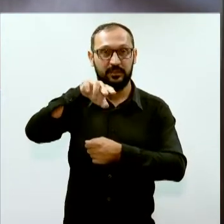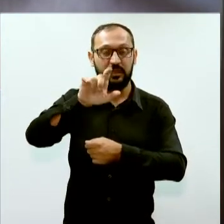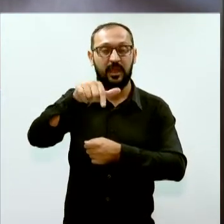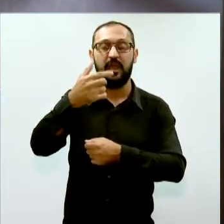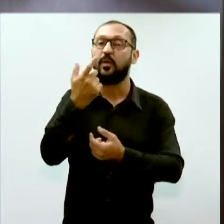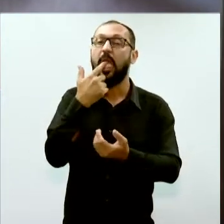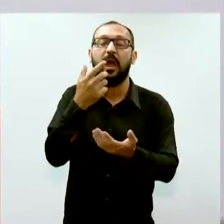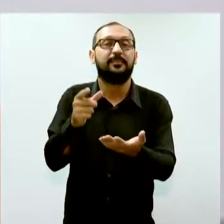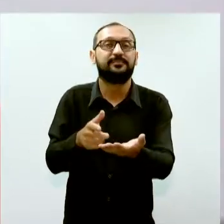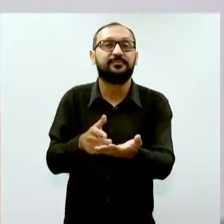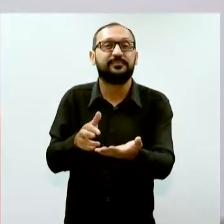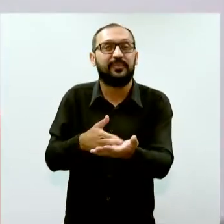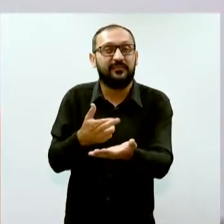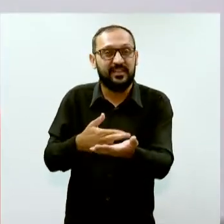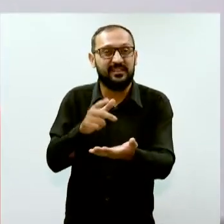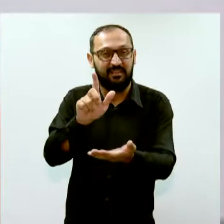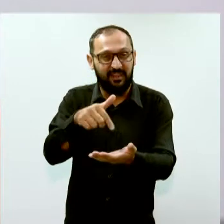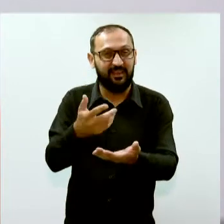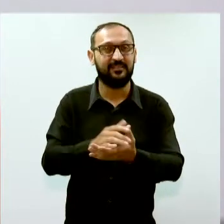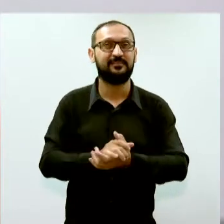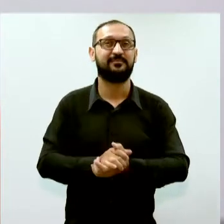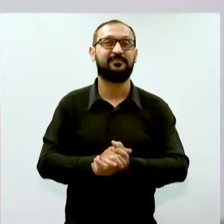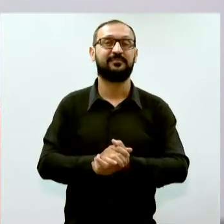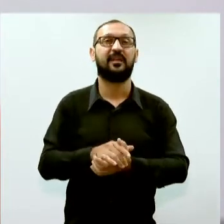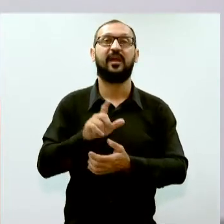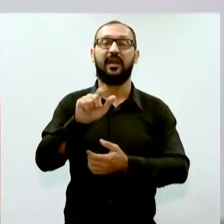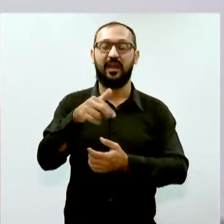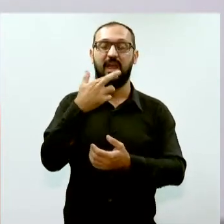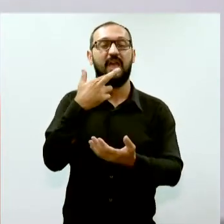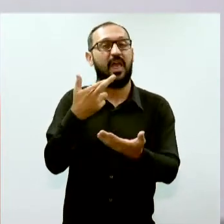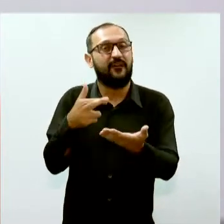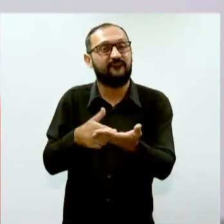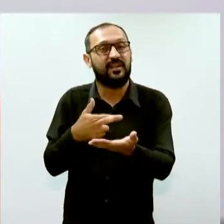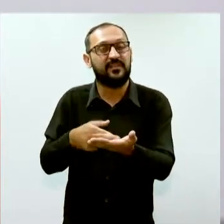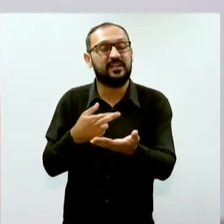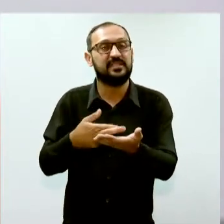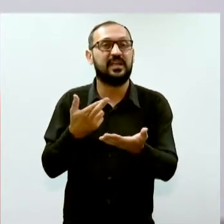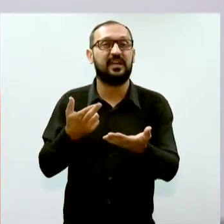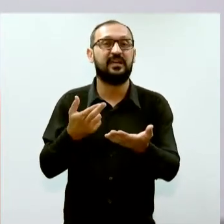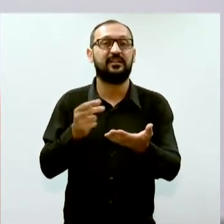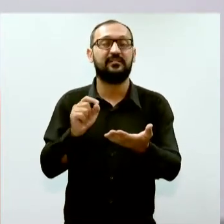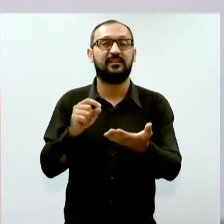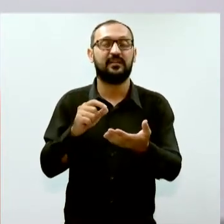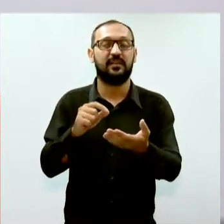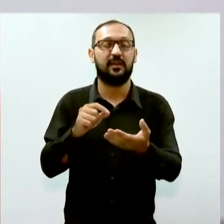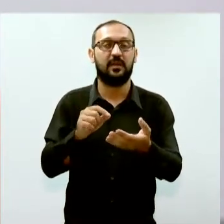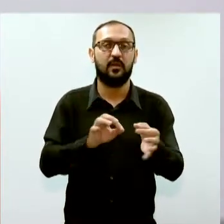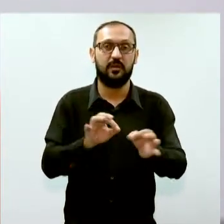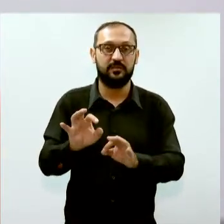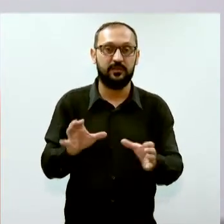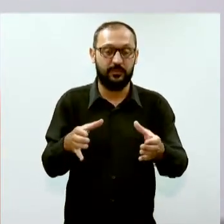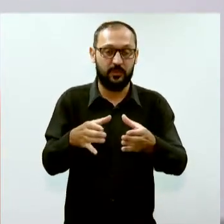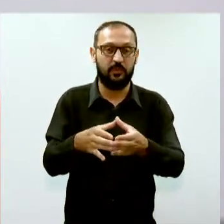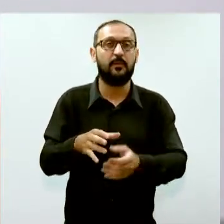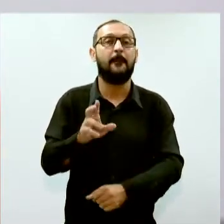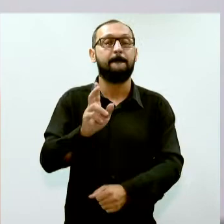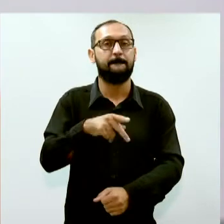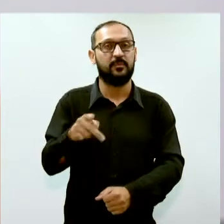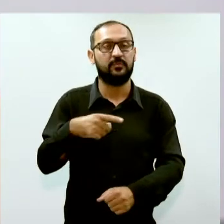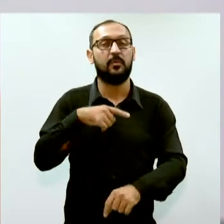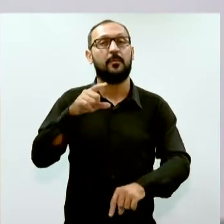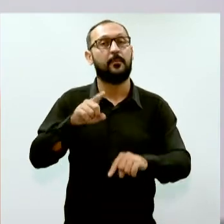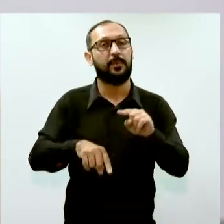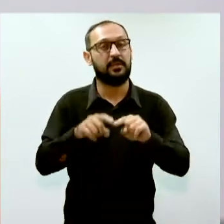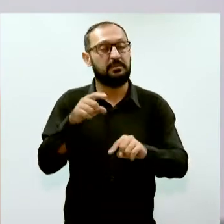né? Isso, são revistas que são desenvolvidas pelo professor com material,